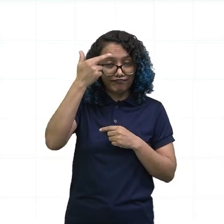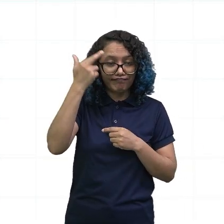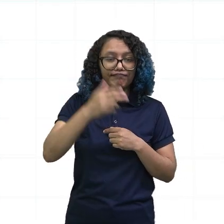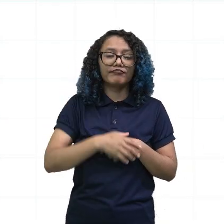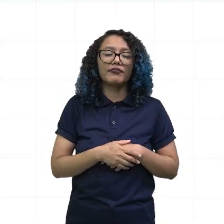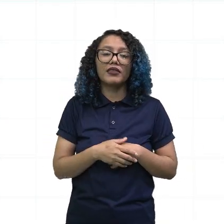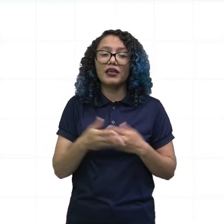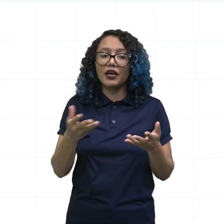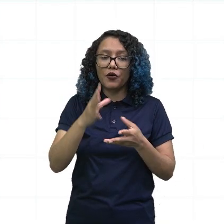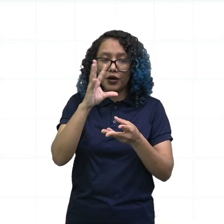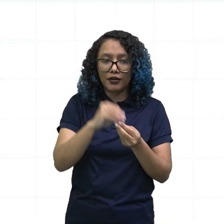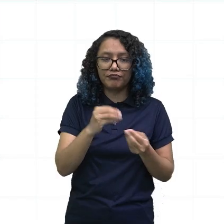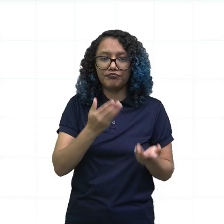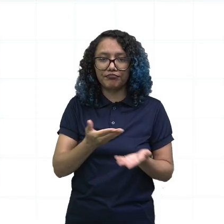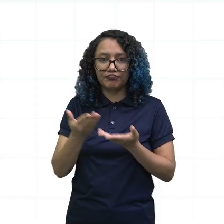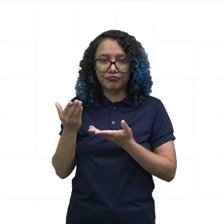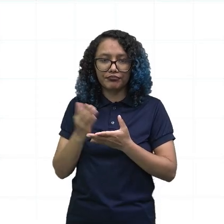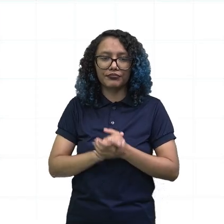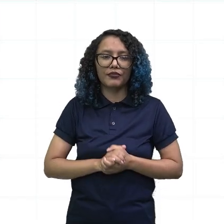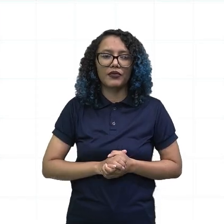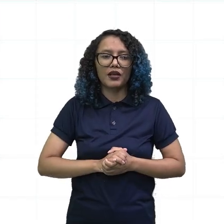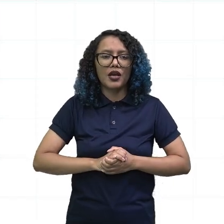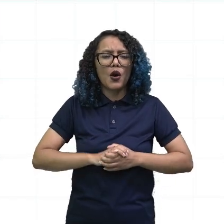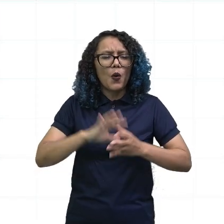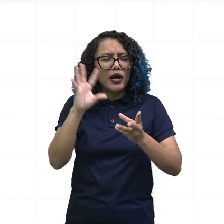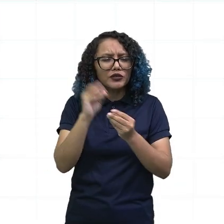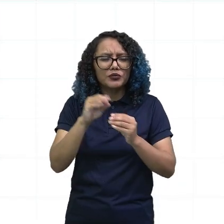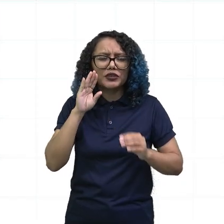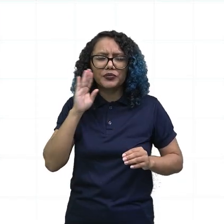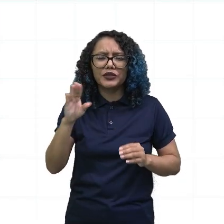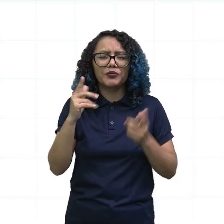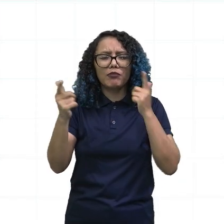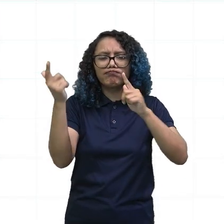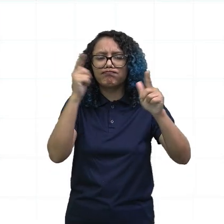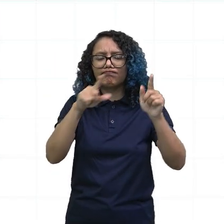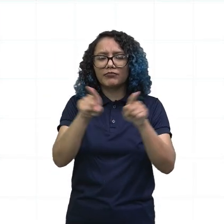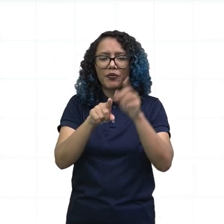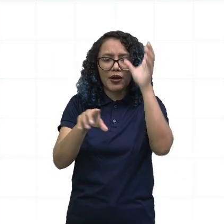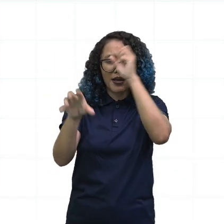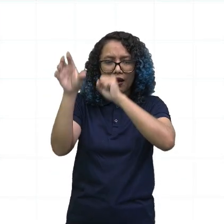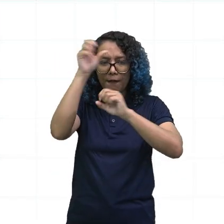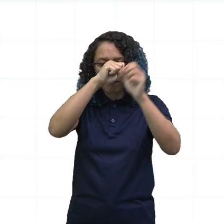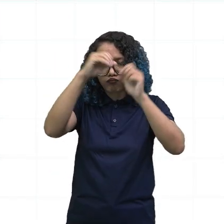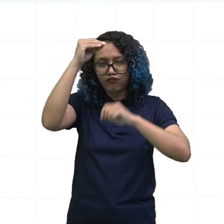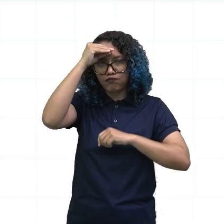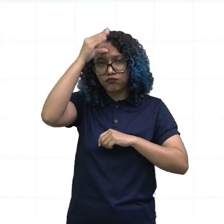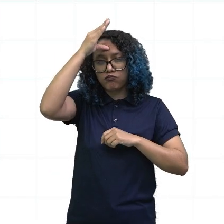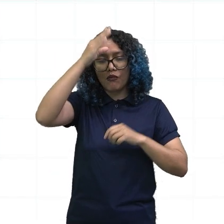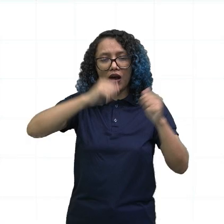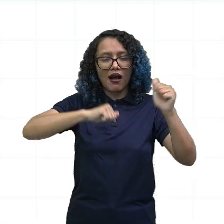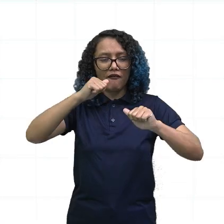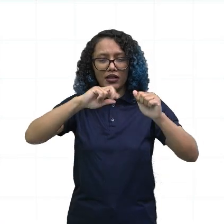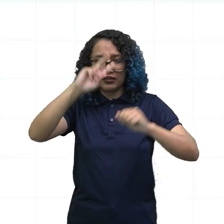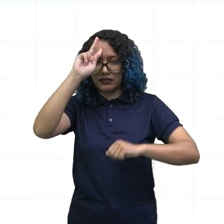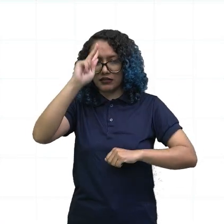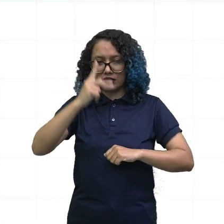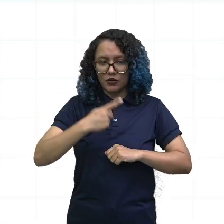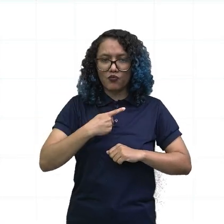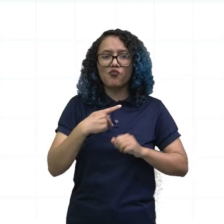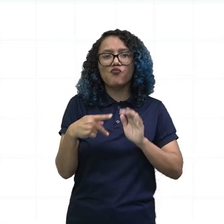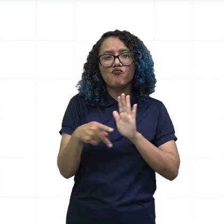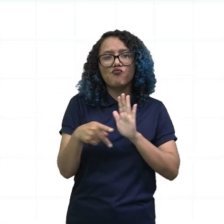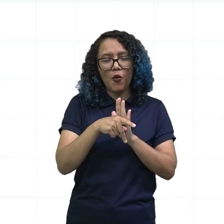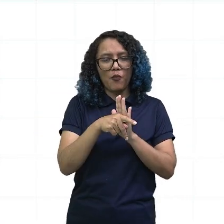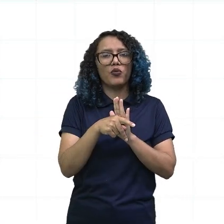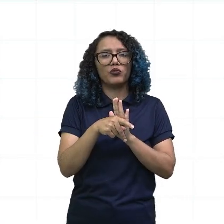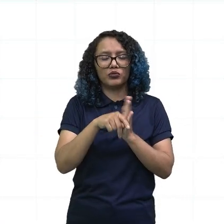chega na conclusão, que é um resumo das principais conquistas e aprendizados, uma autoavaliação do percurso, que a professora Risonilde